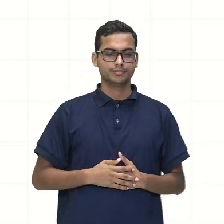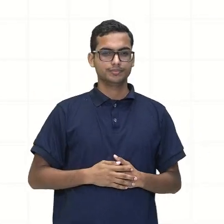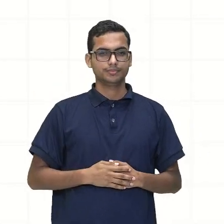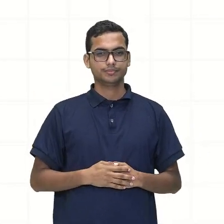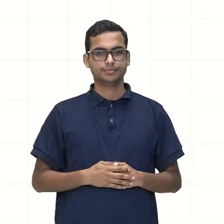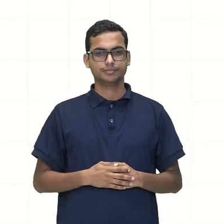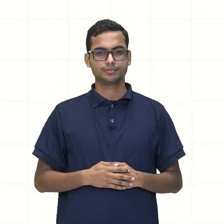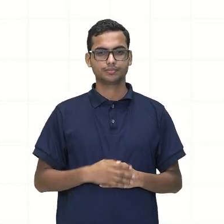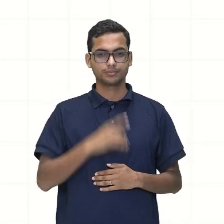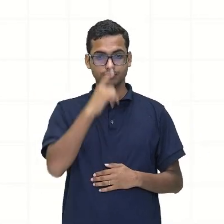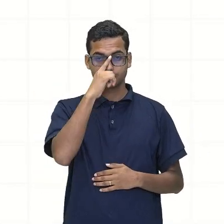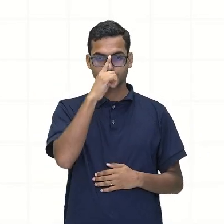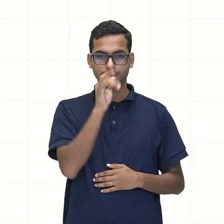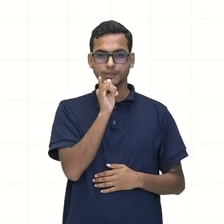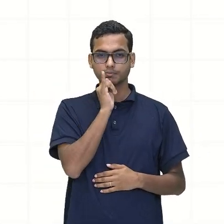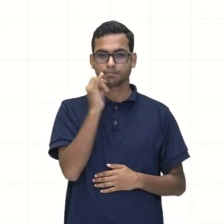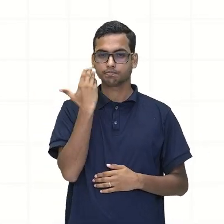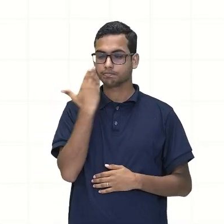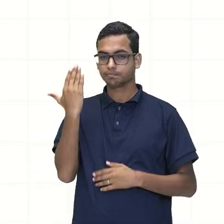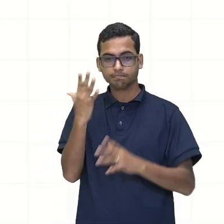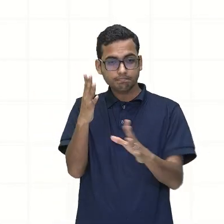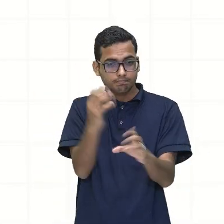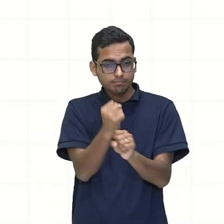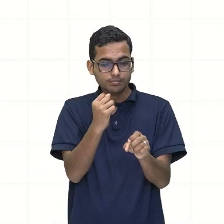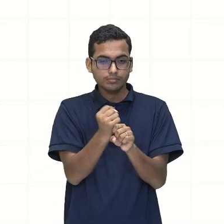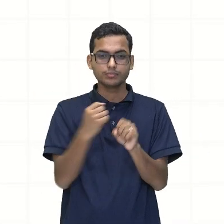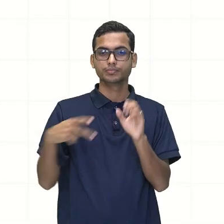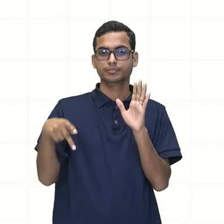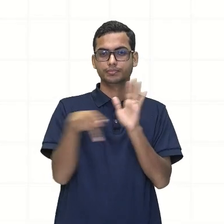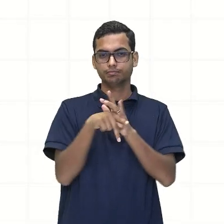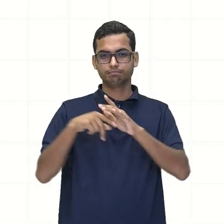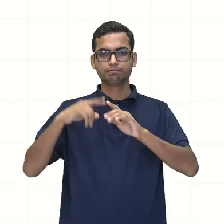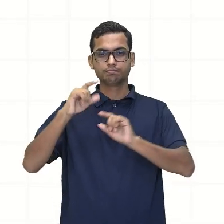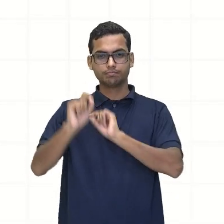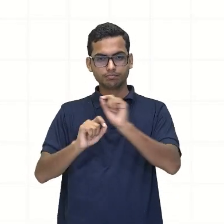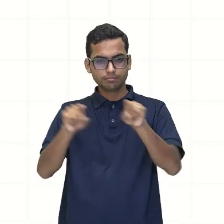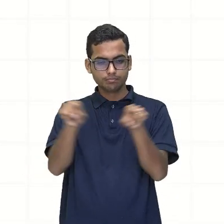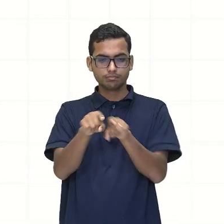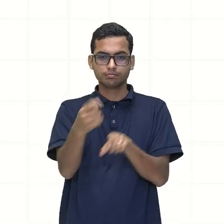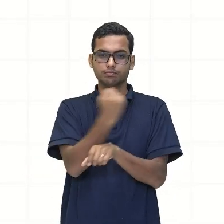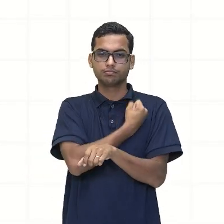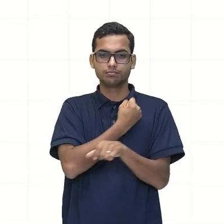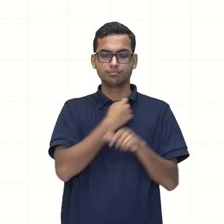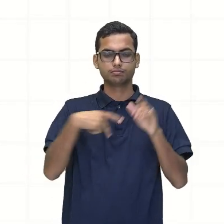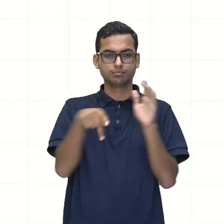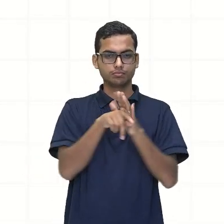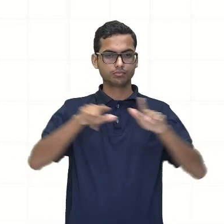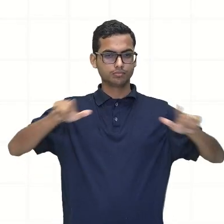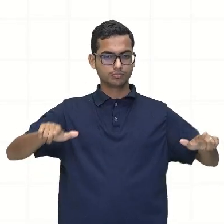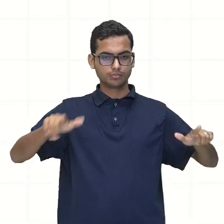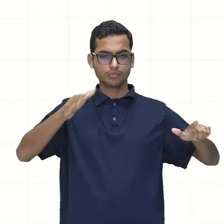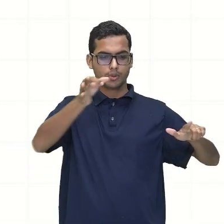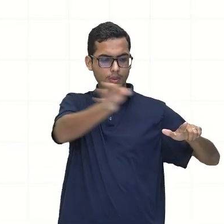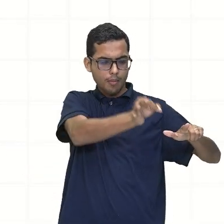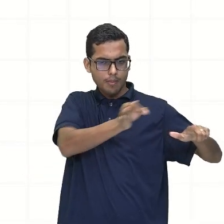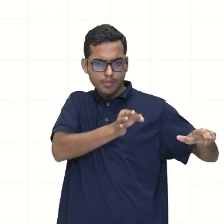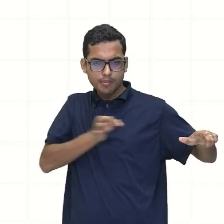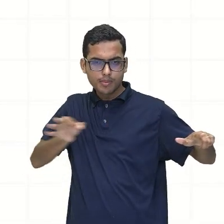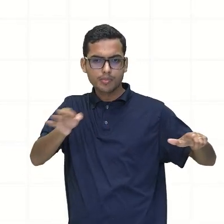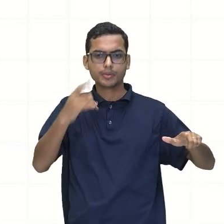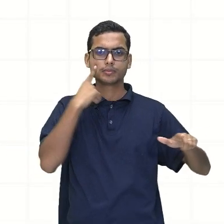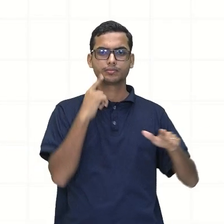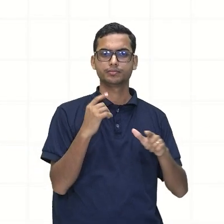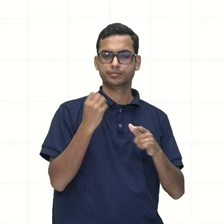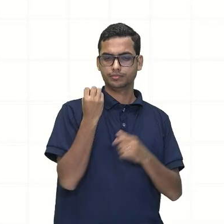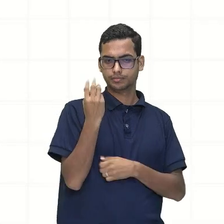Aqui nesse exemplo, você precisa calcular o produto dos números das 3 fichas. Só que